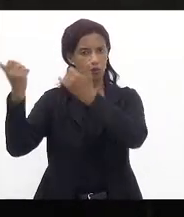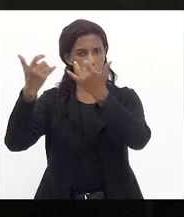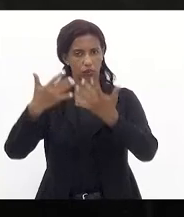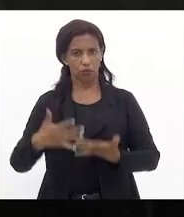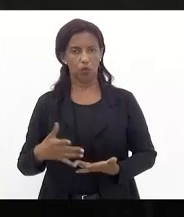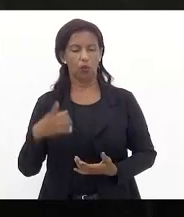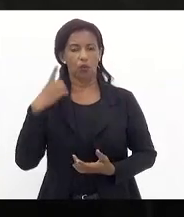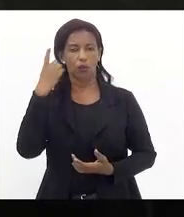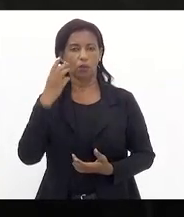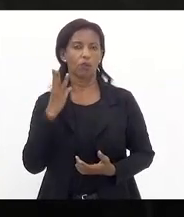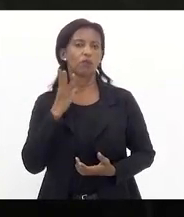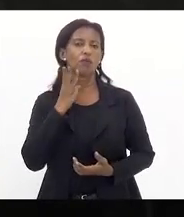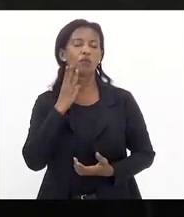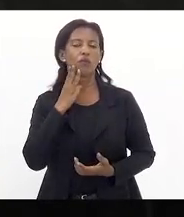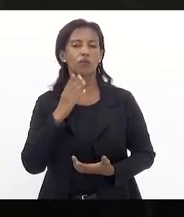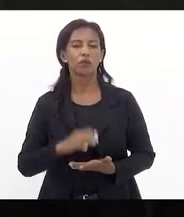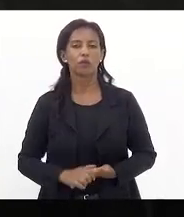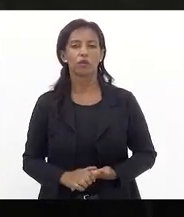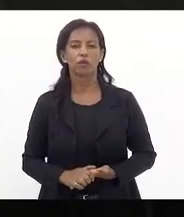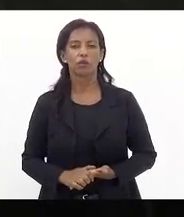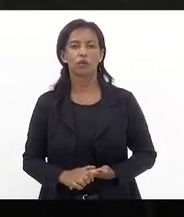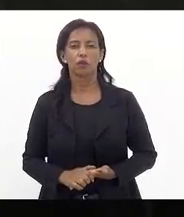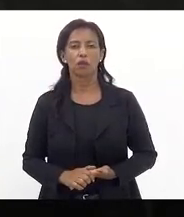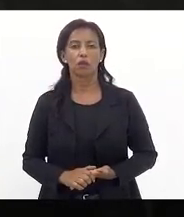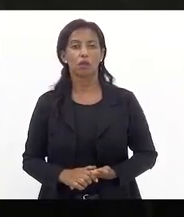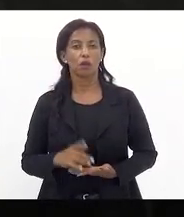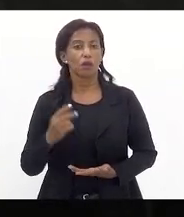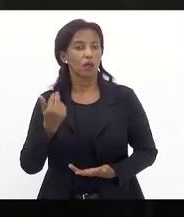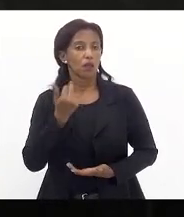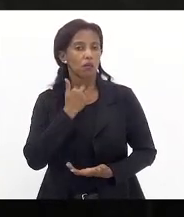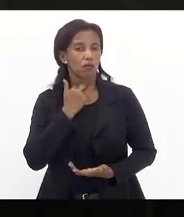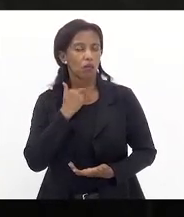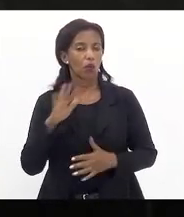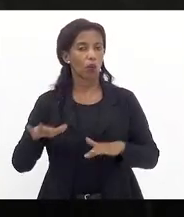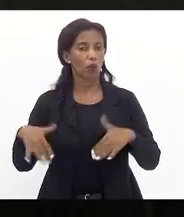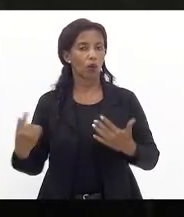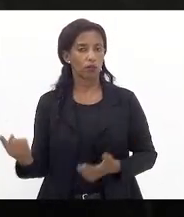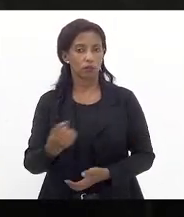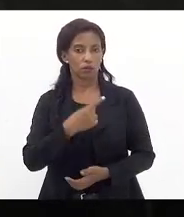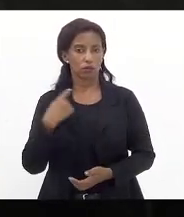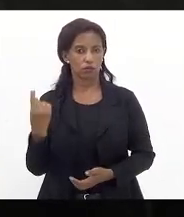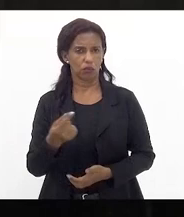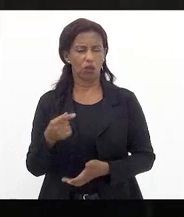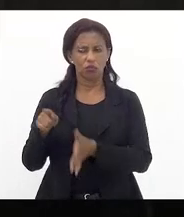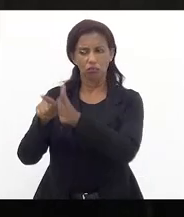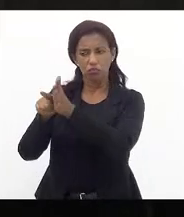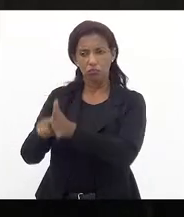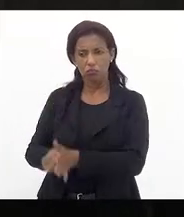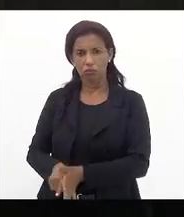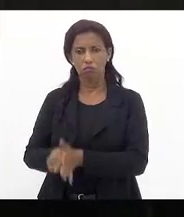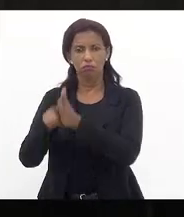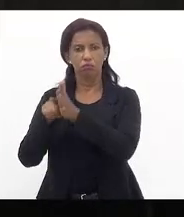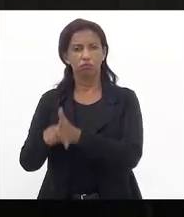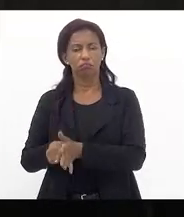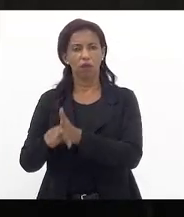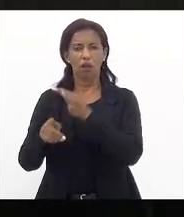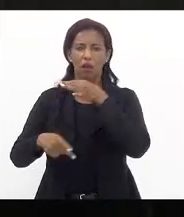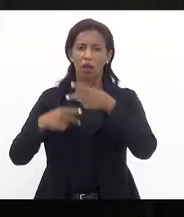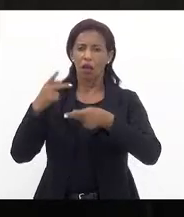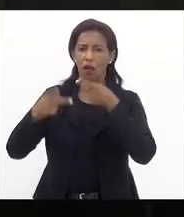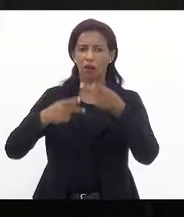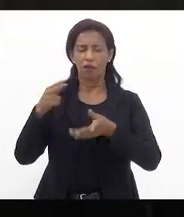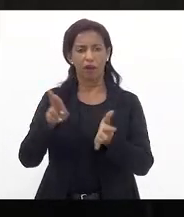deputado Valdec Carneiro, que é assustador quando nós verificamos os argumentos